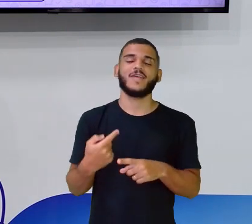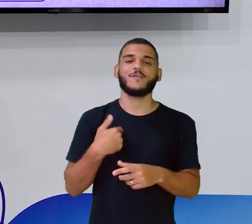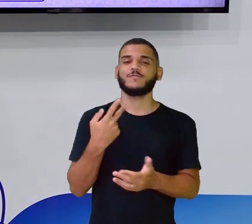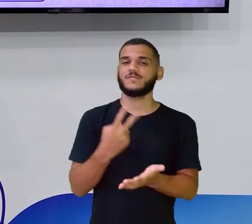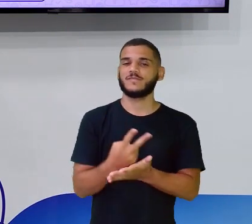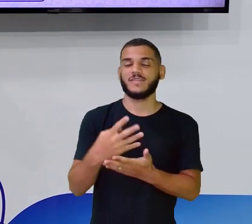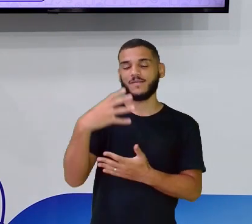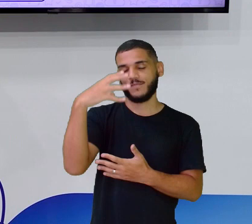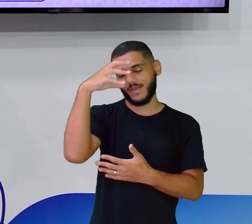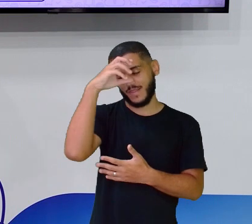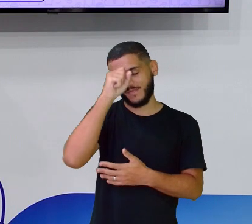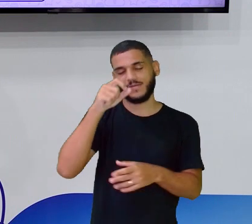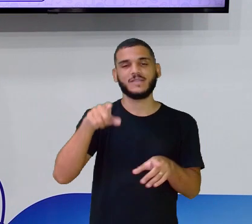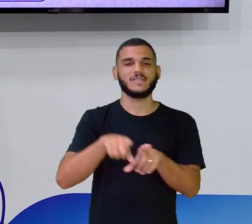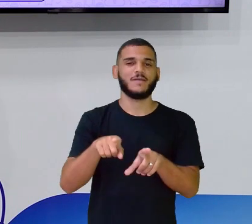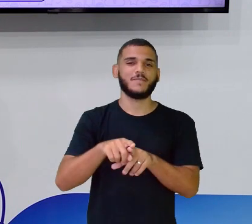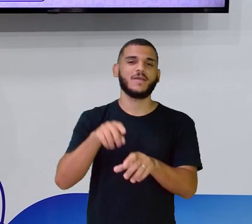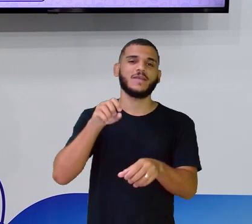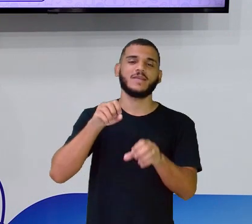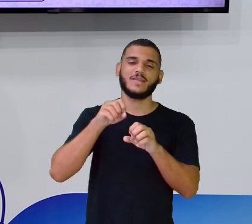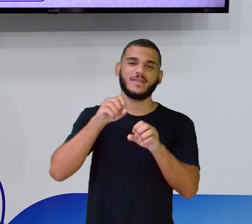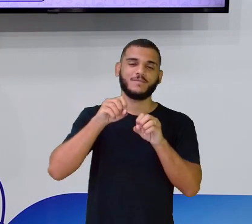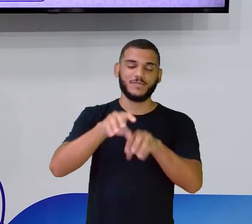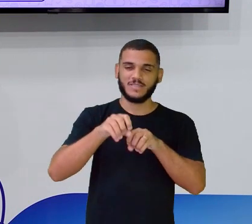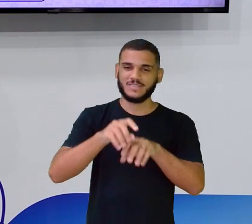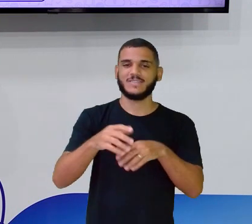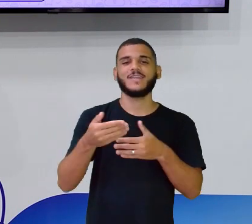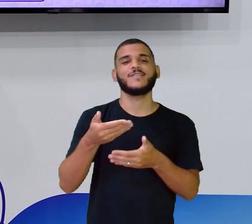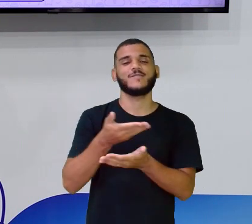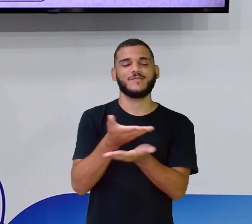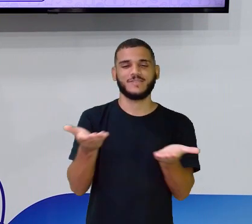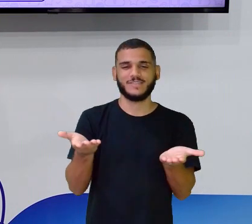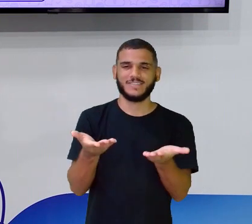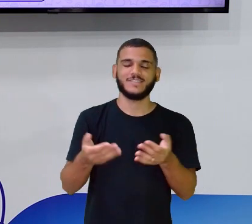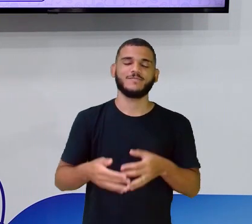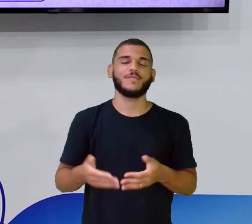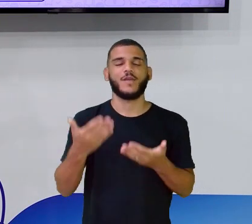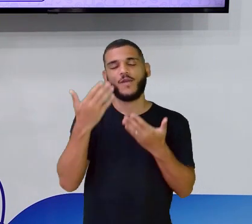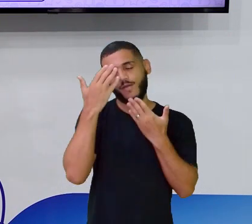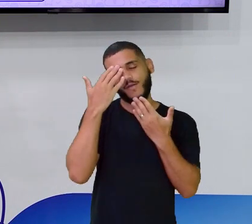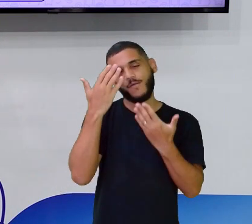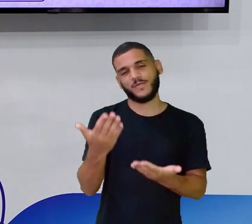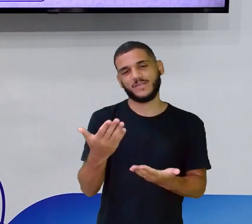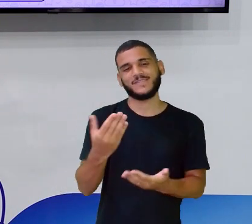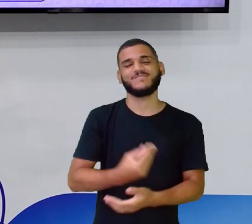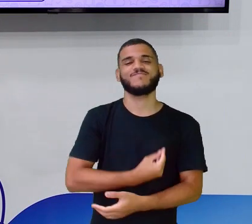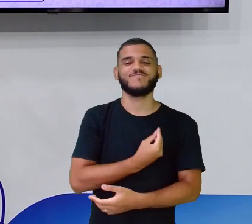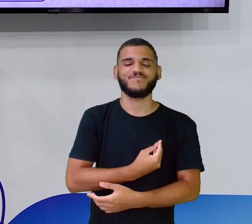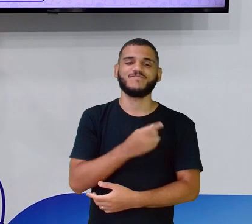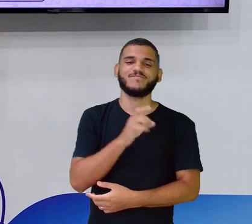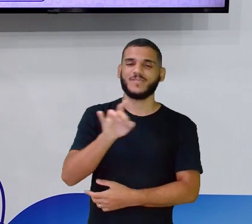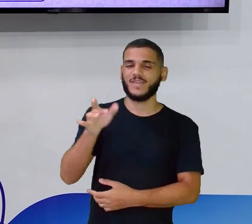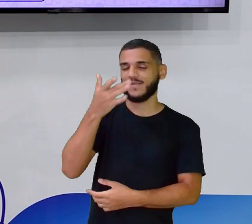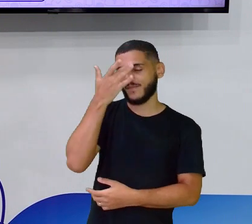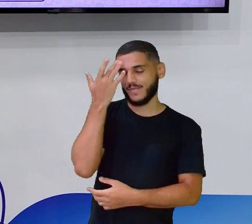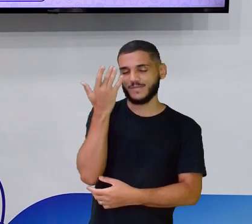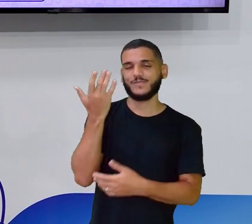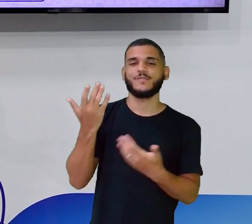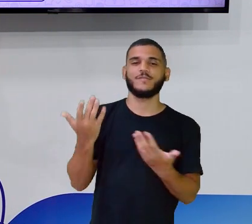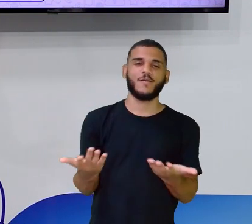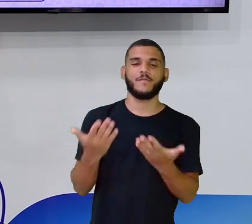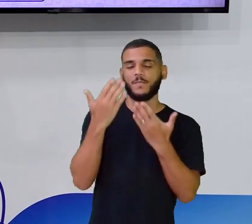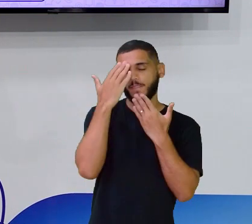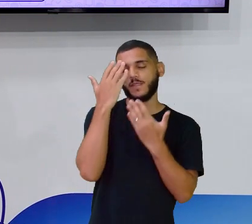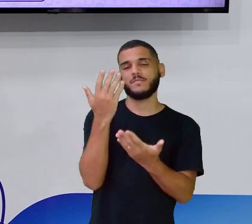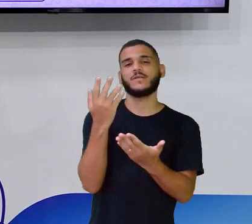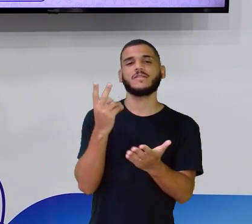sempre aprendo quando ensino alguma coisa para vocês. Muito obrigada pela presença, muito obrigada